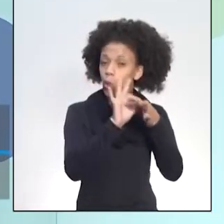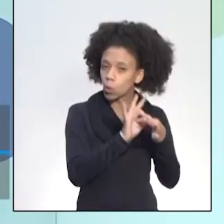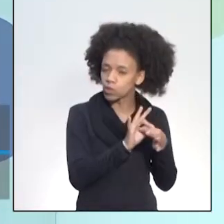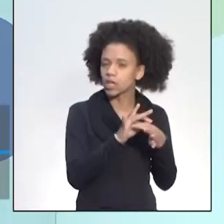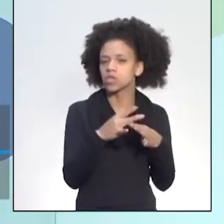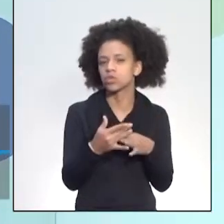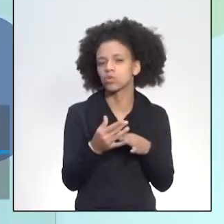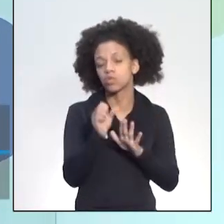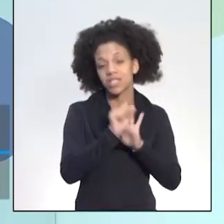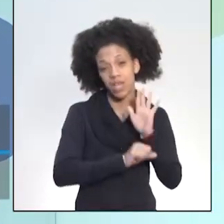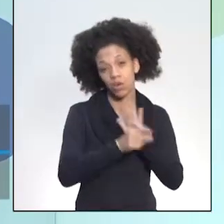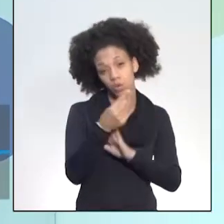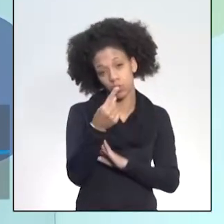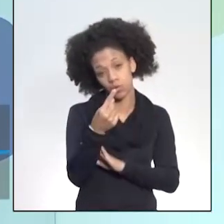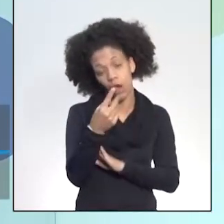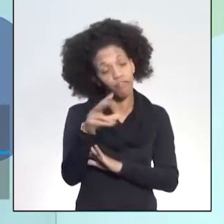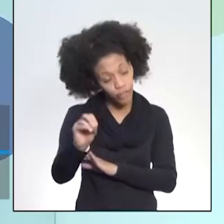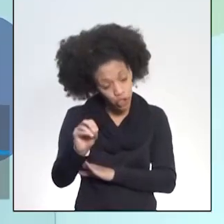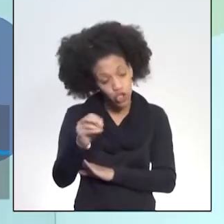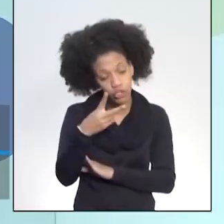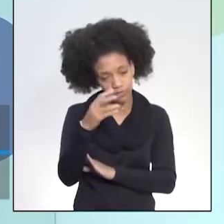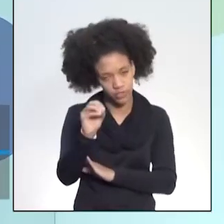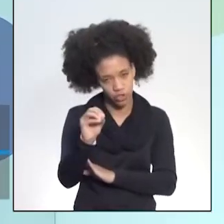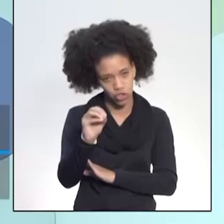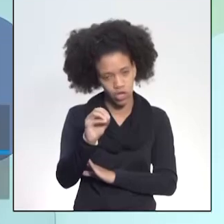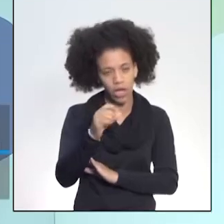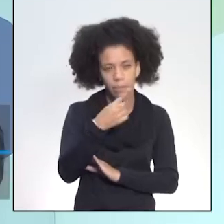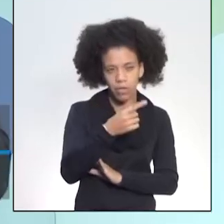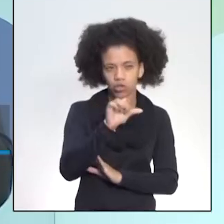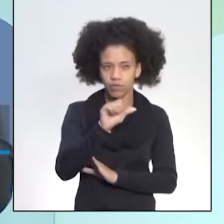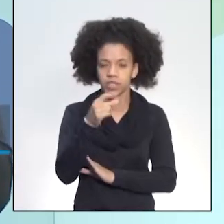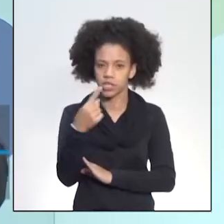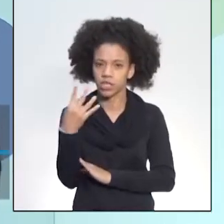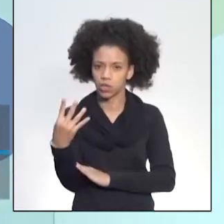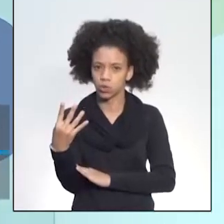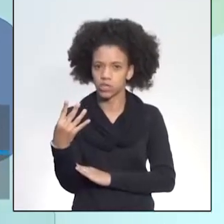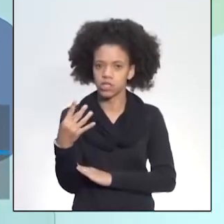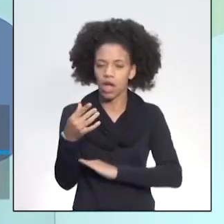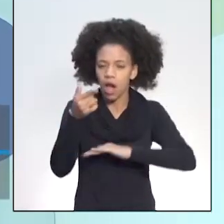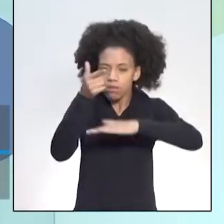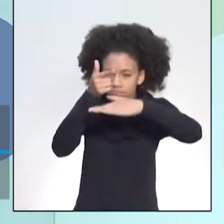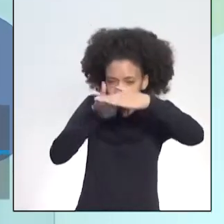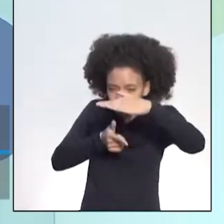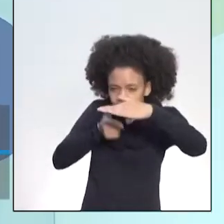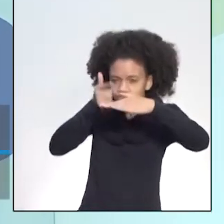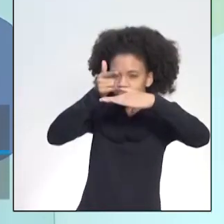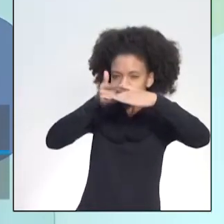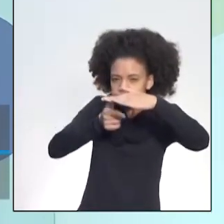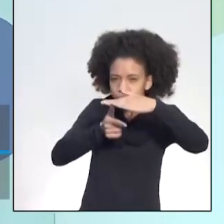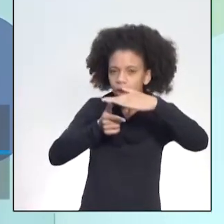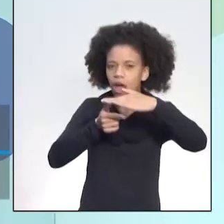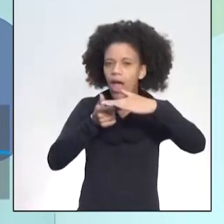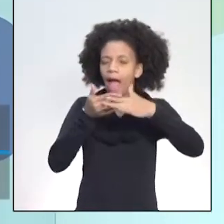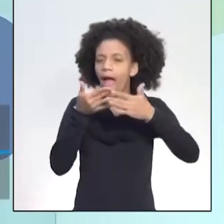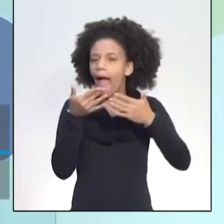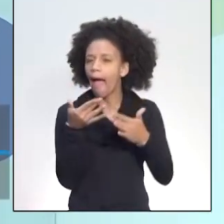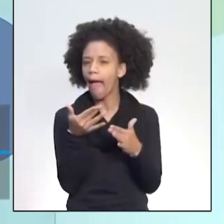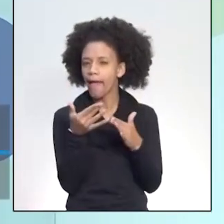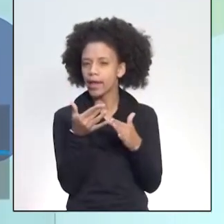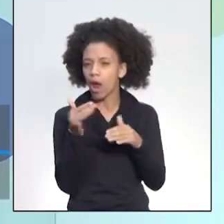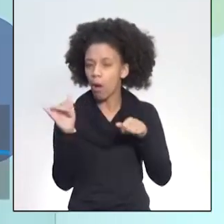século XX, em 1914, as trincheiras era um meio de